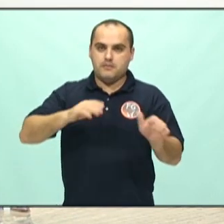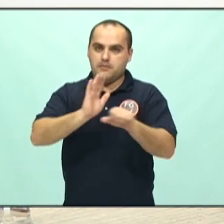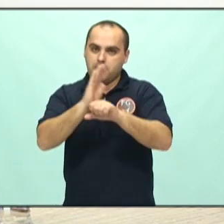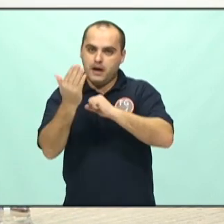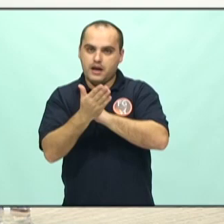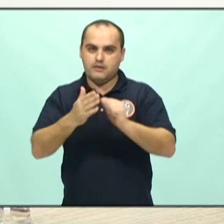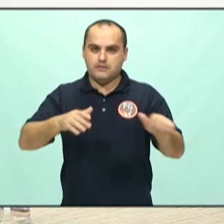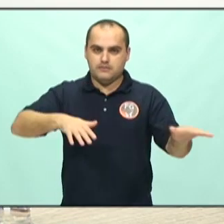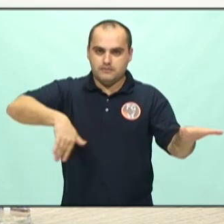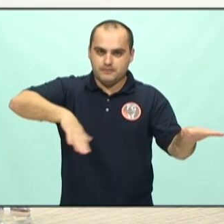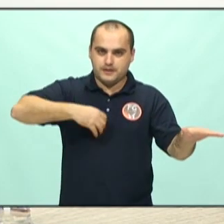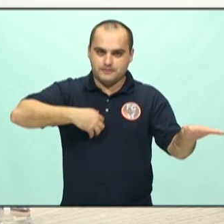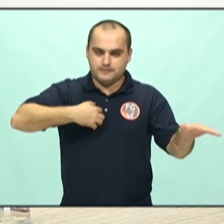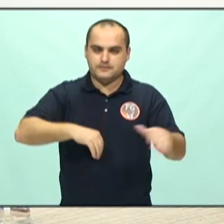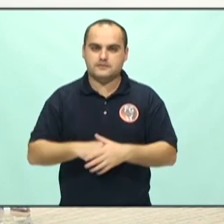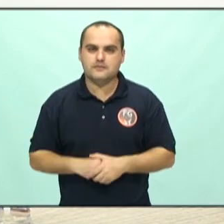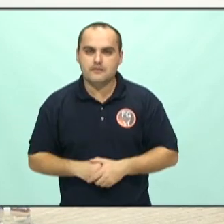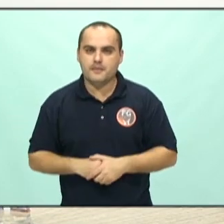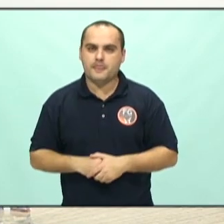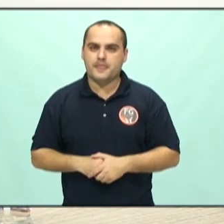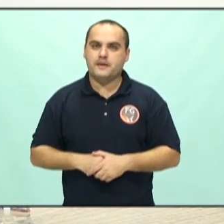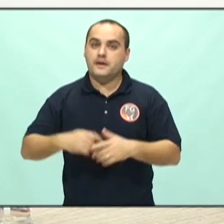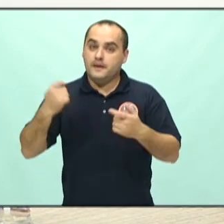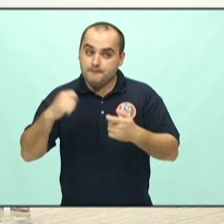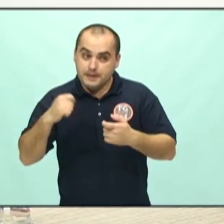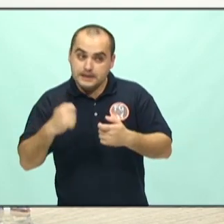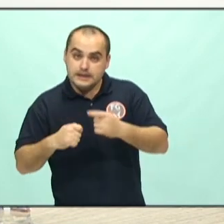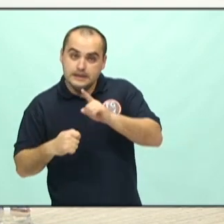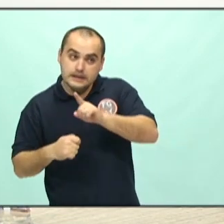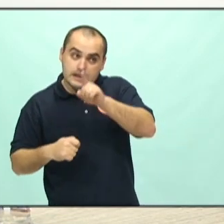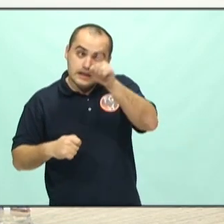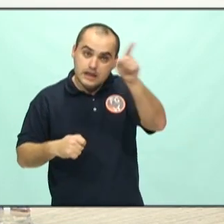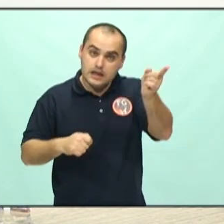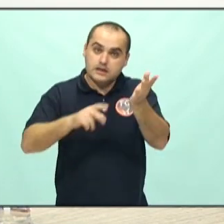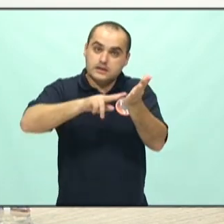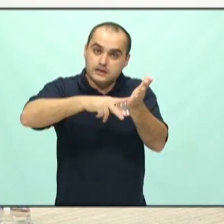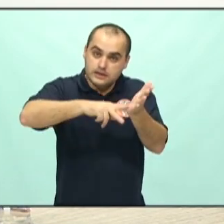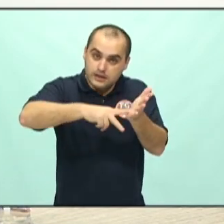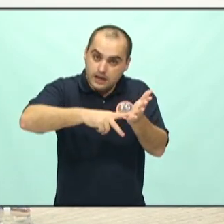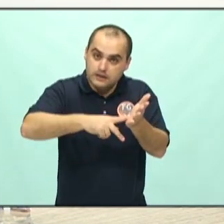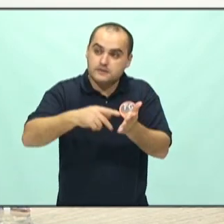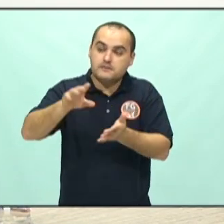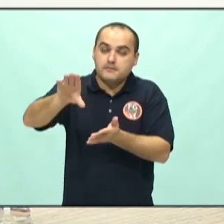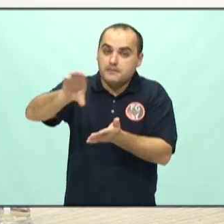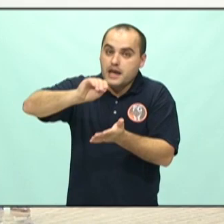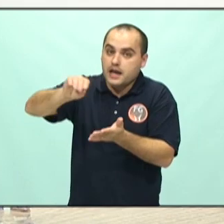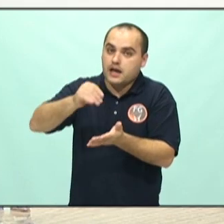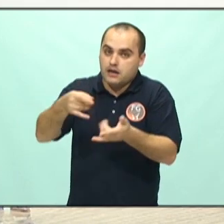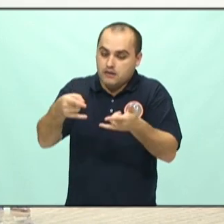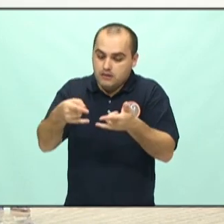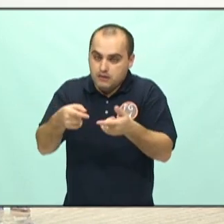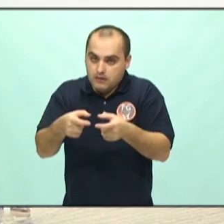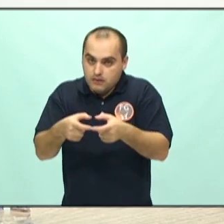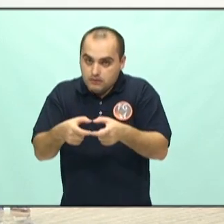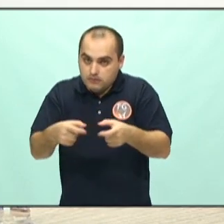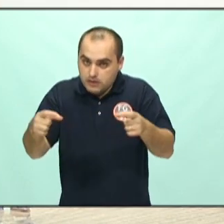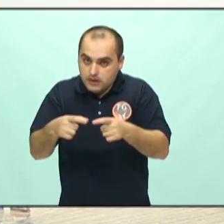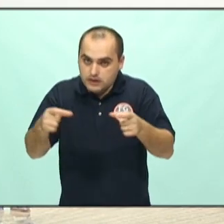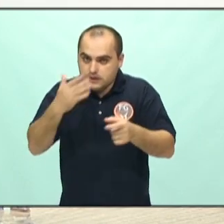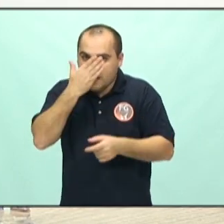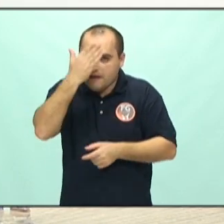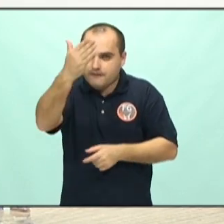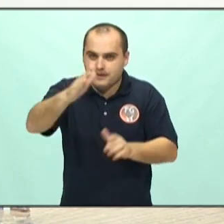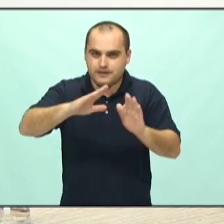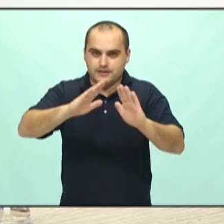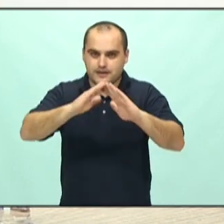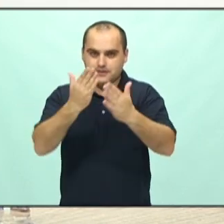retirados, tem que ser retirados antecipadamente lá na sede do sindicato, que fica ali na rua Alfredo Trompovski, em frente ao colégio Newton Cooker, e